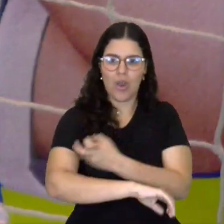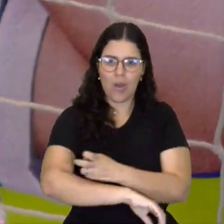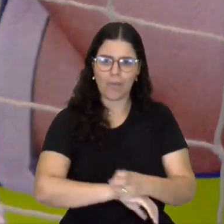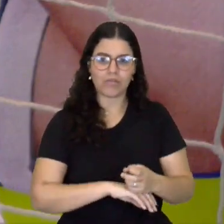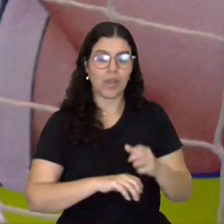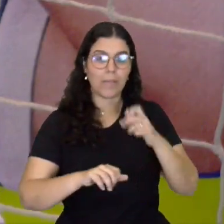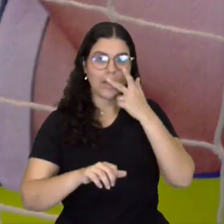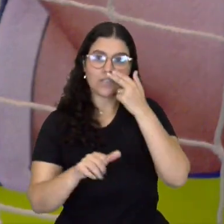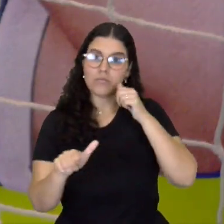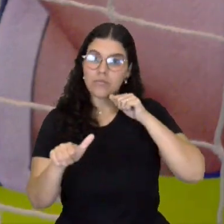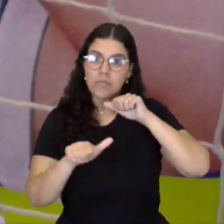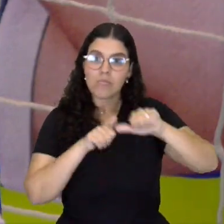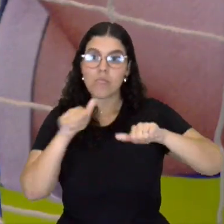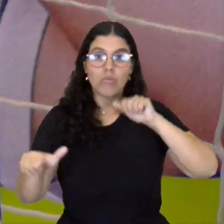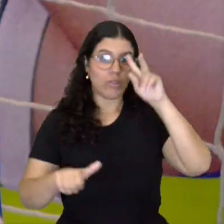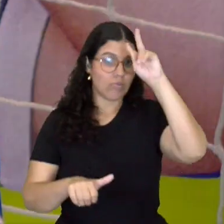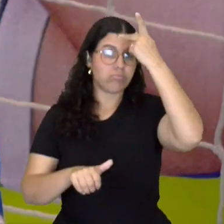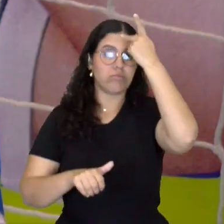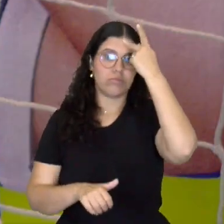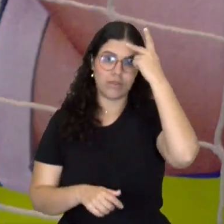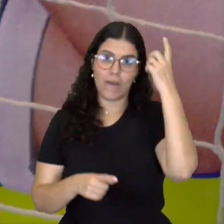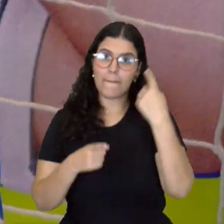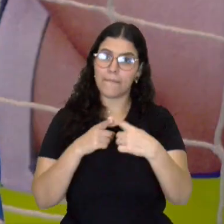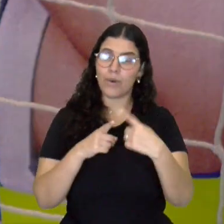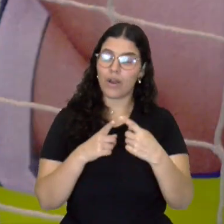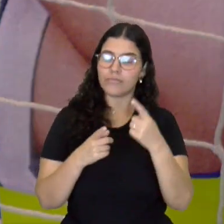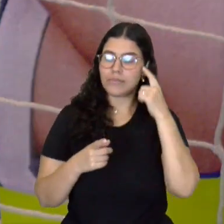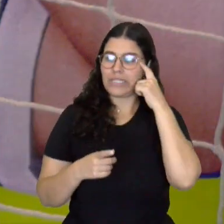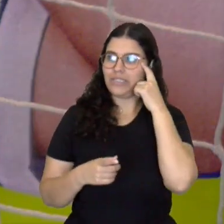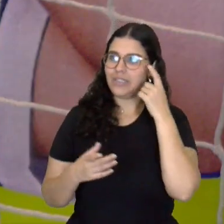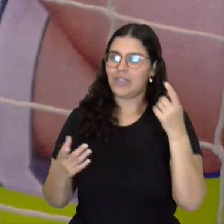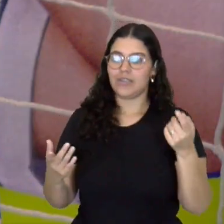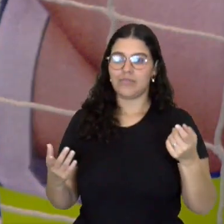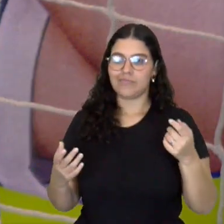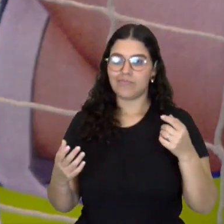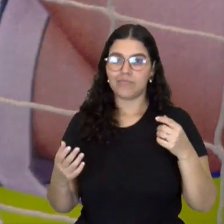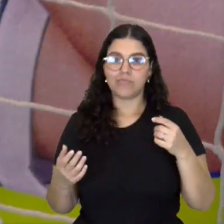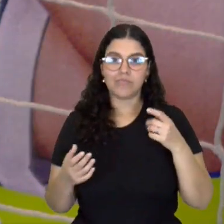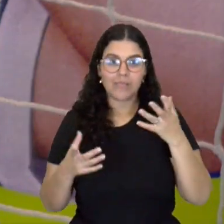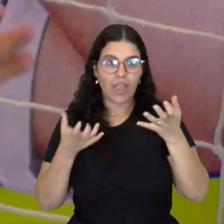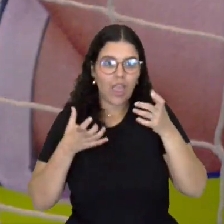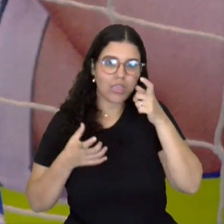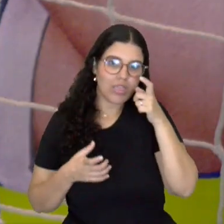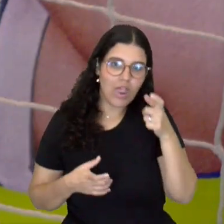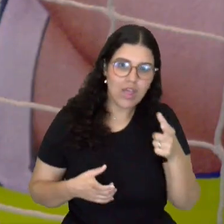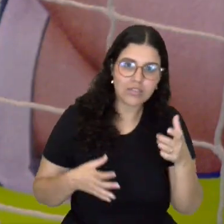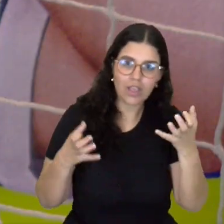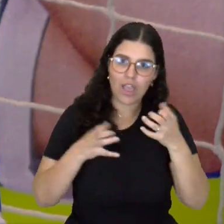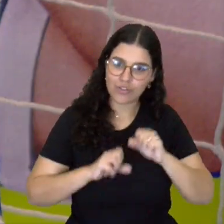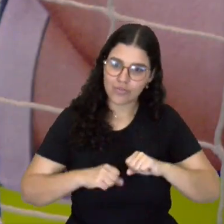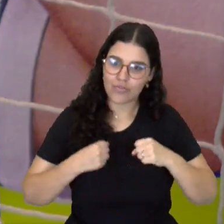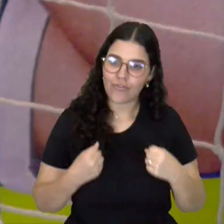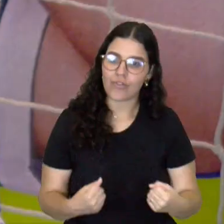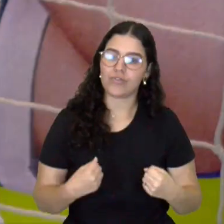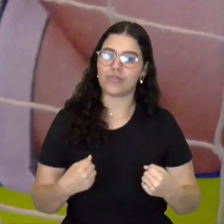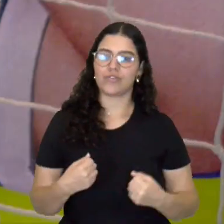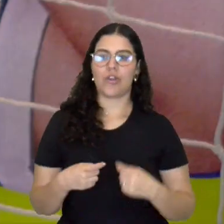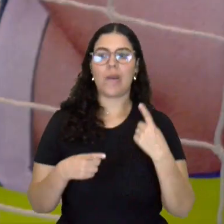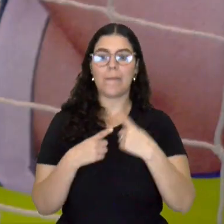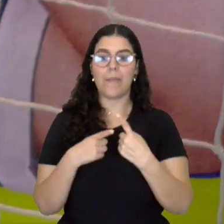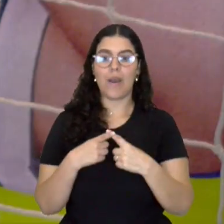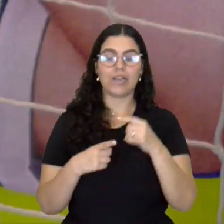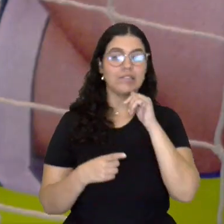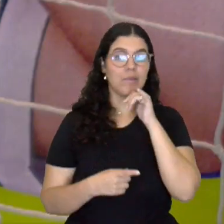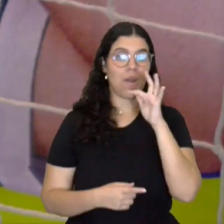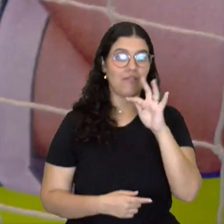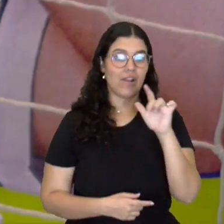interessado, ele quer saber. Para desenvolver o projeto da FLL, novamente, usando como exemplo, como o Silvestre falou, a gente teve que estudar história